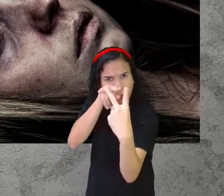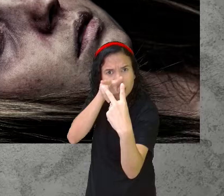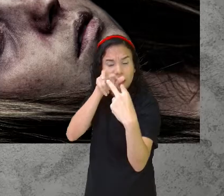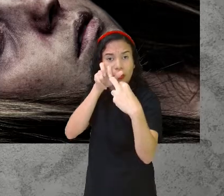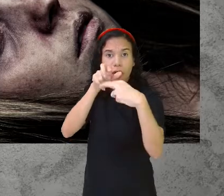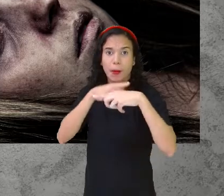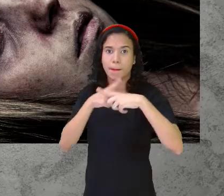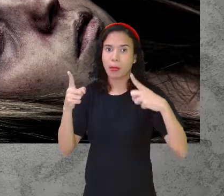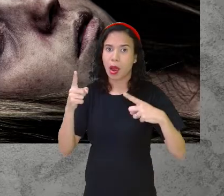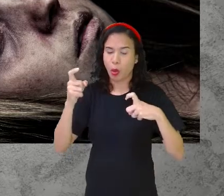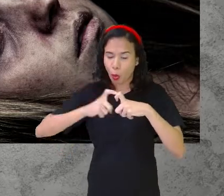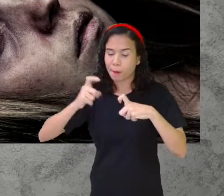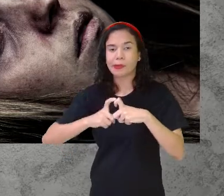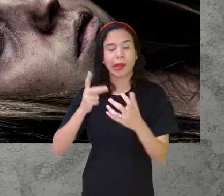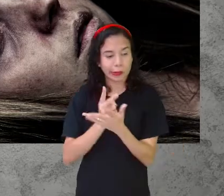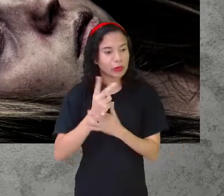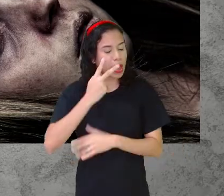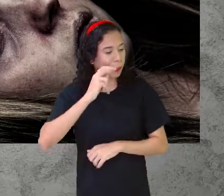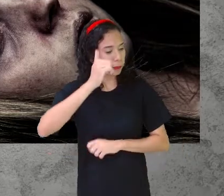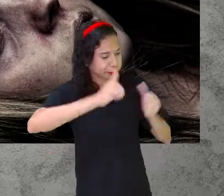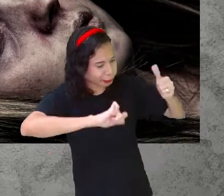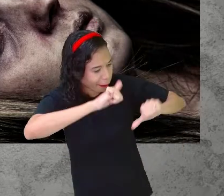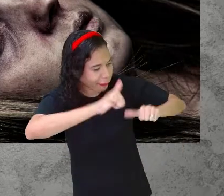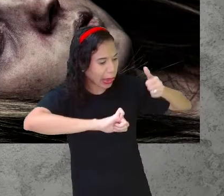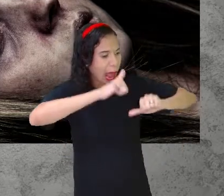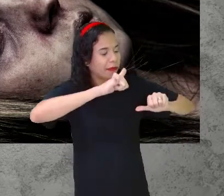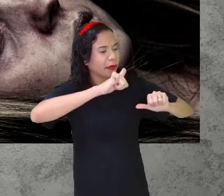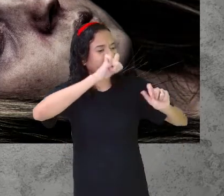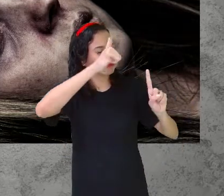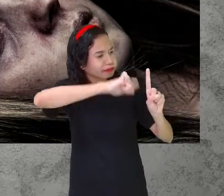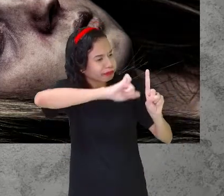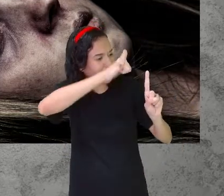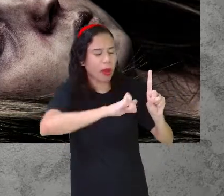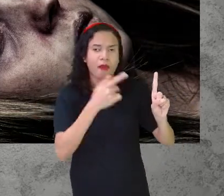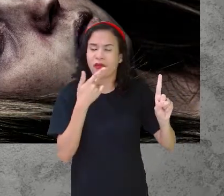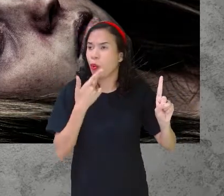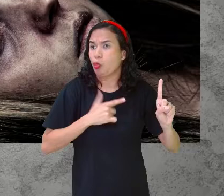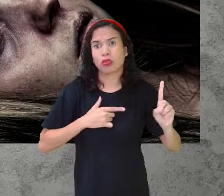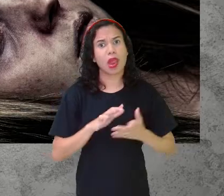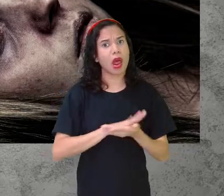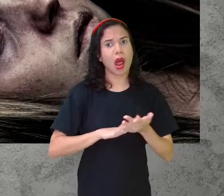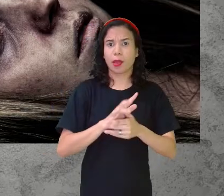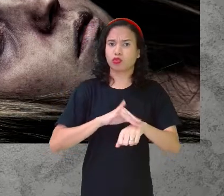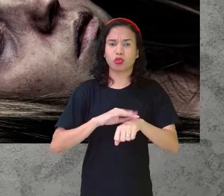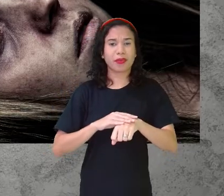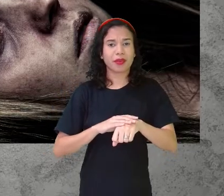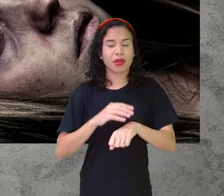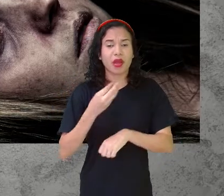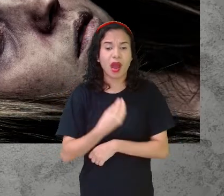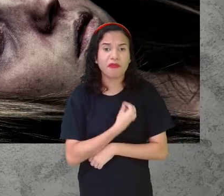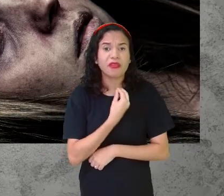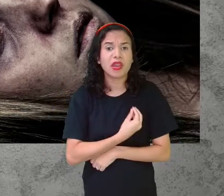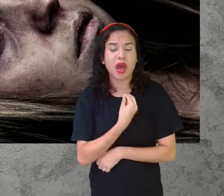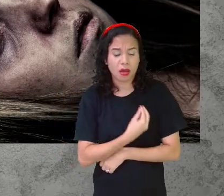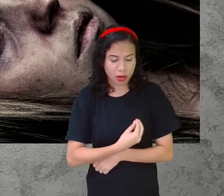Os médicos sempre voltavam para examiná-la, mas era sempre em vão. Era uma vida que